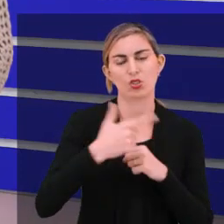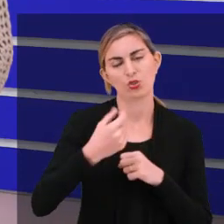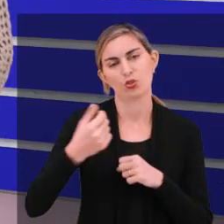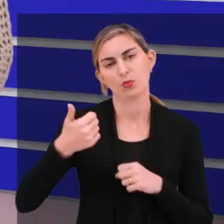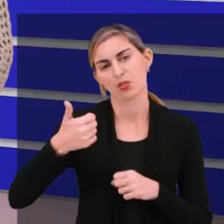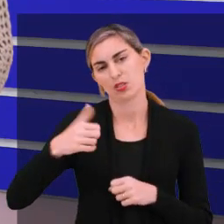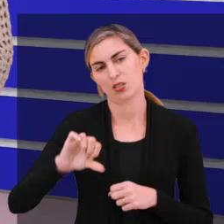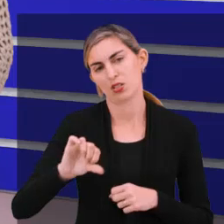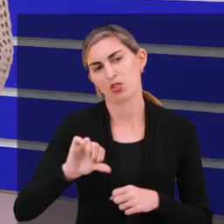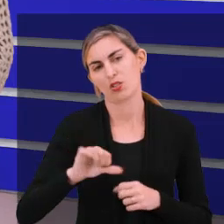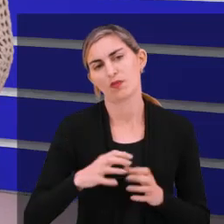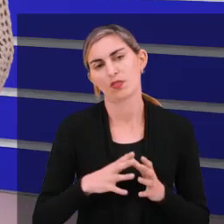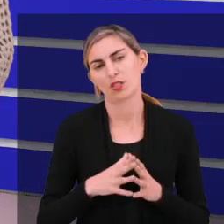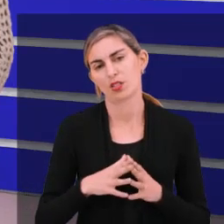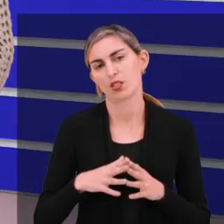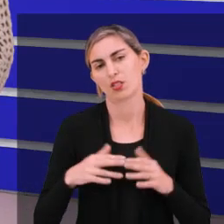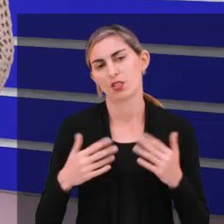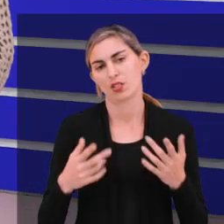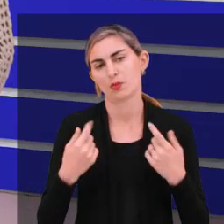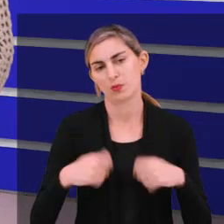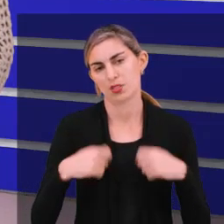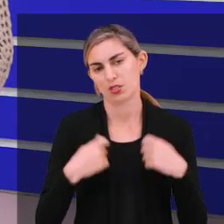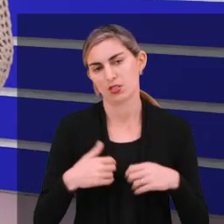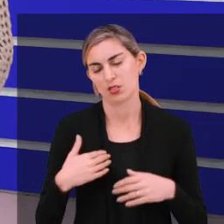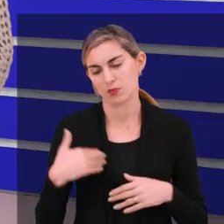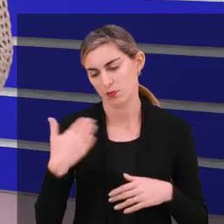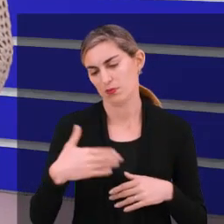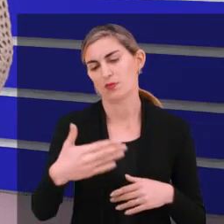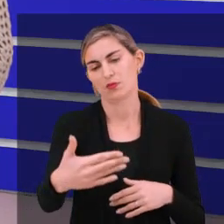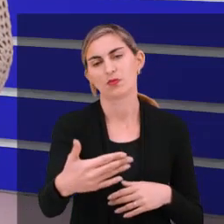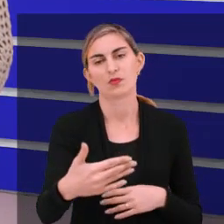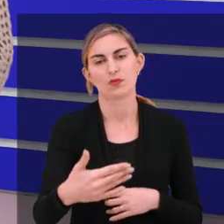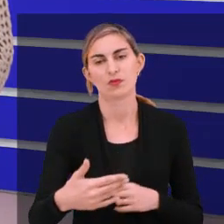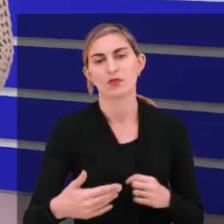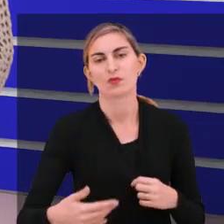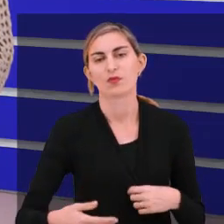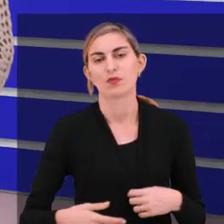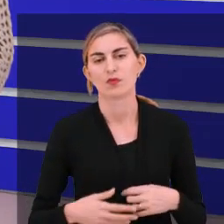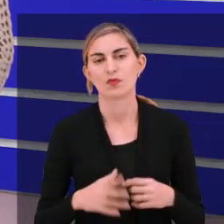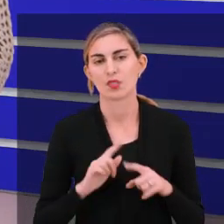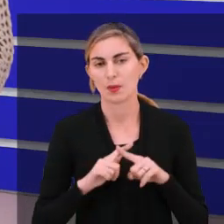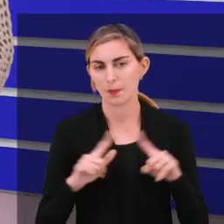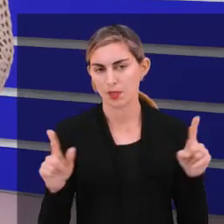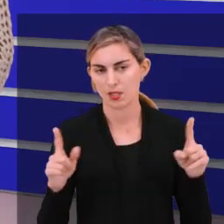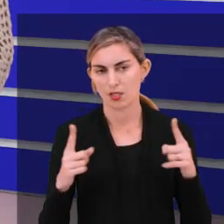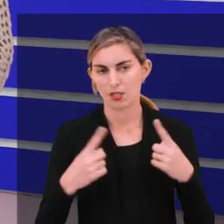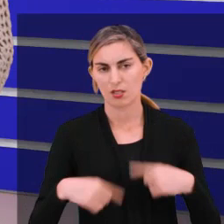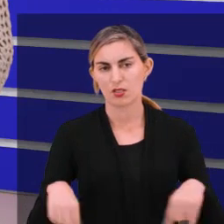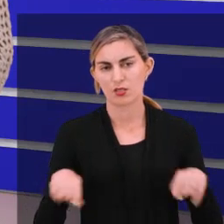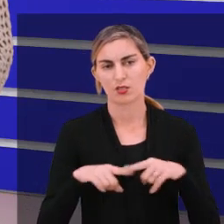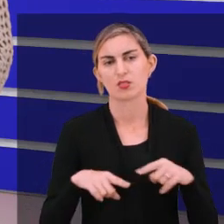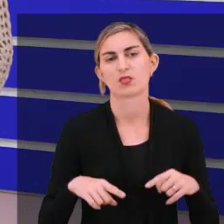em 2019, né? E precisamos caminhar ainda muito. Mas é